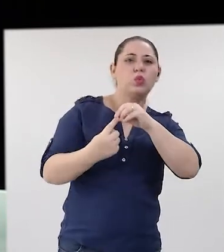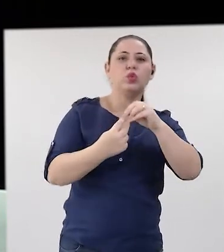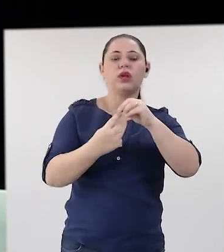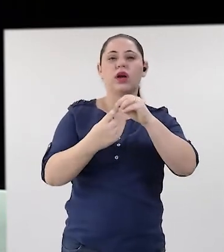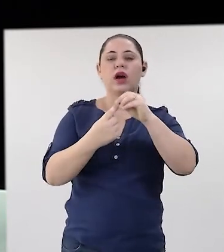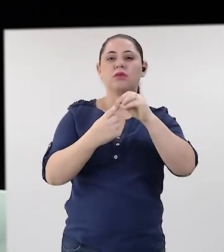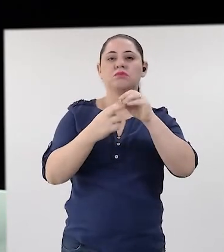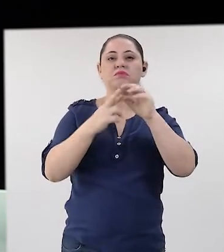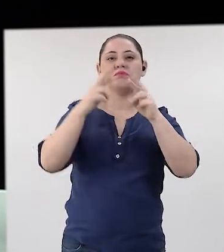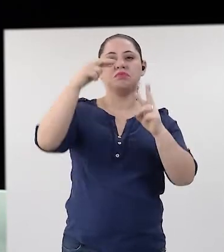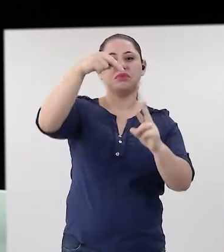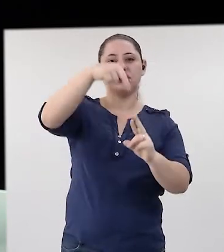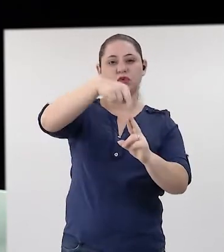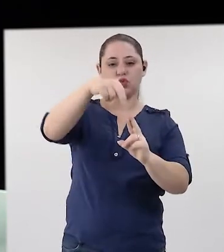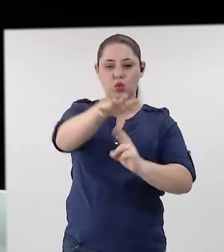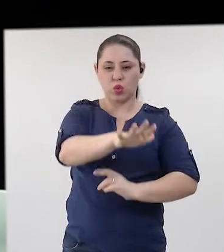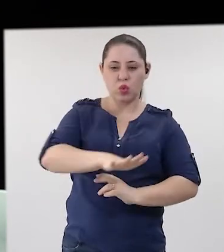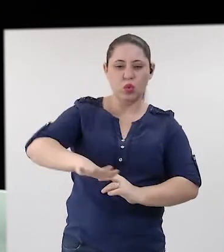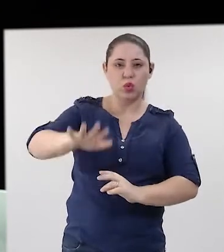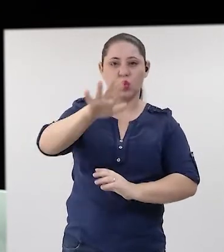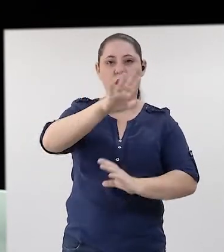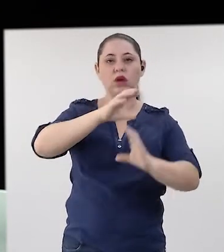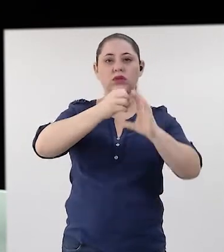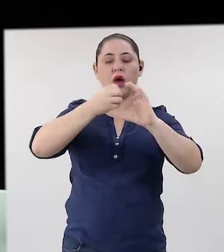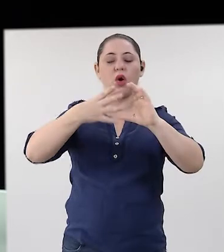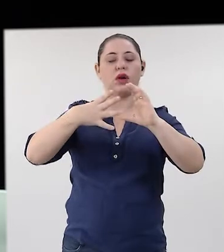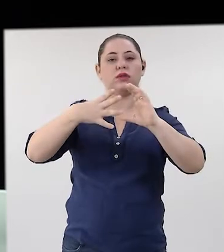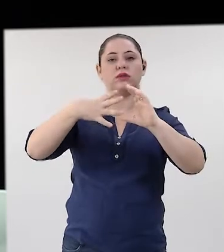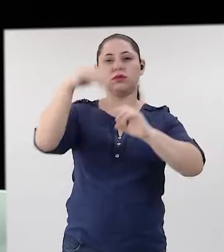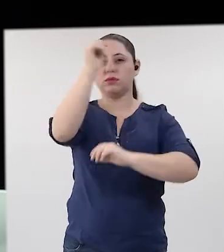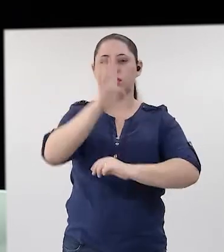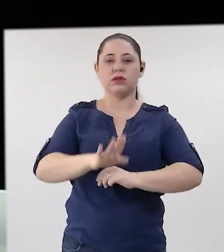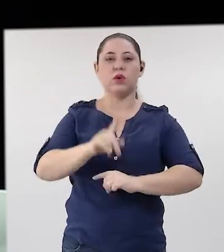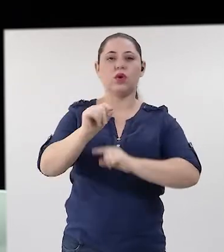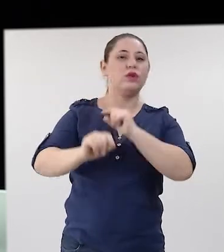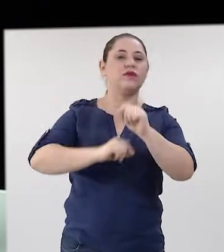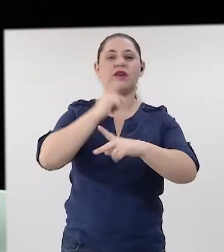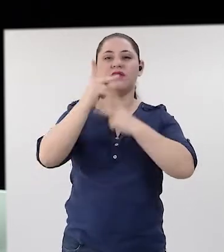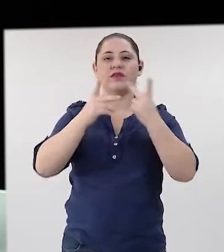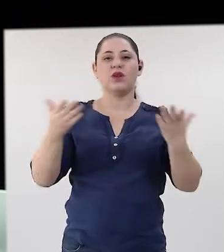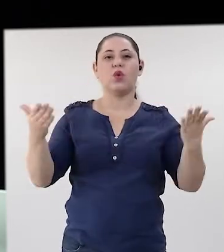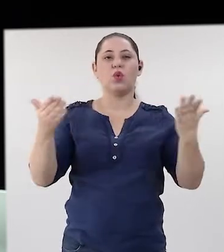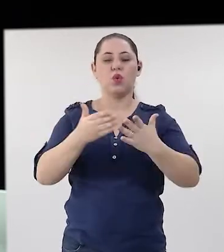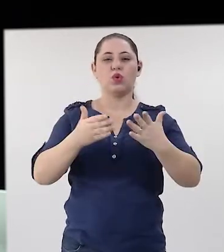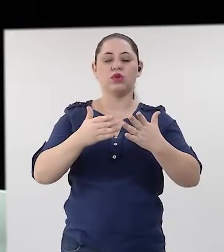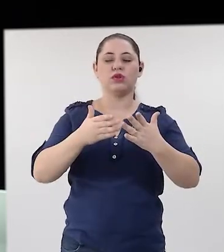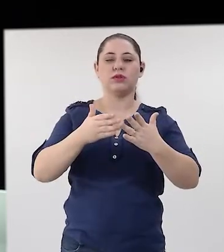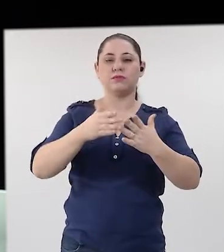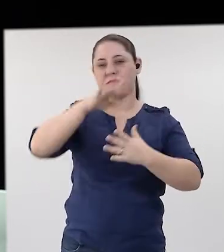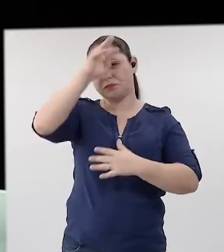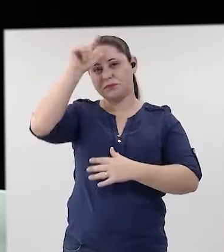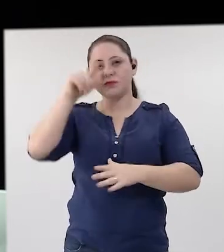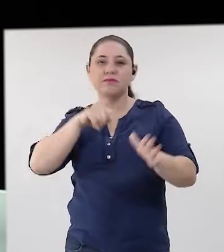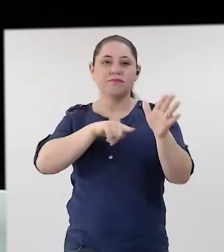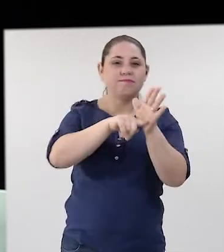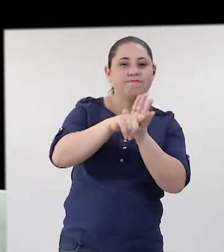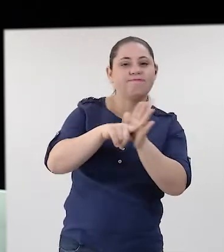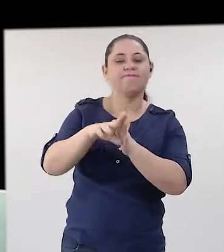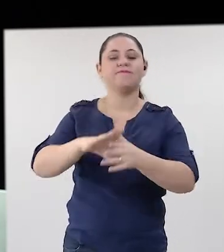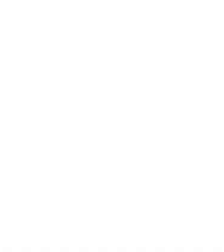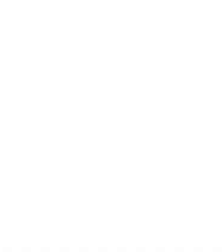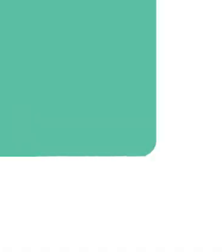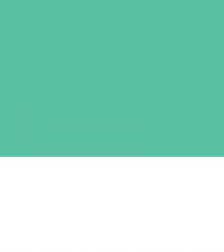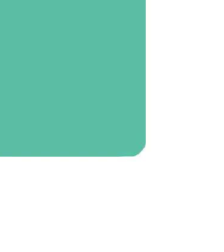mesmo a única representante de toda a região centro-oeste do Brasil. E é dela que vamos falar nessa edição do MS em